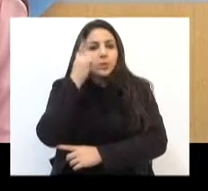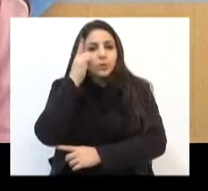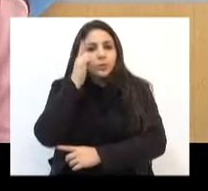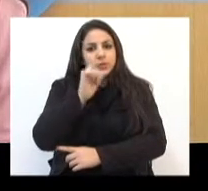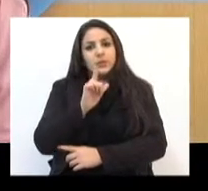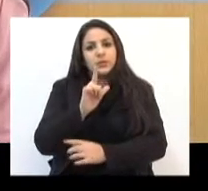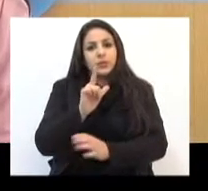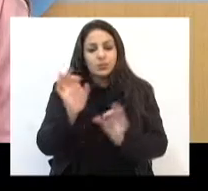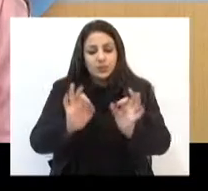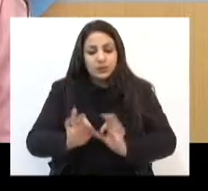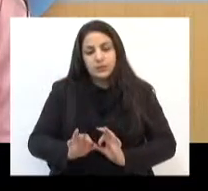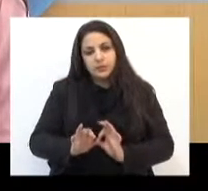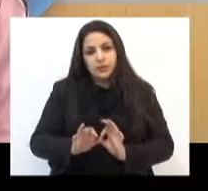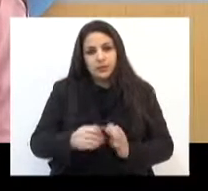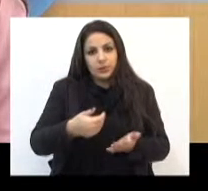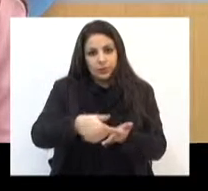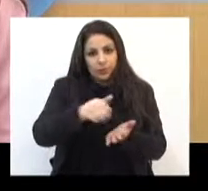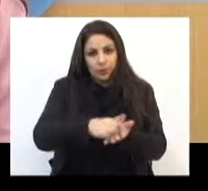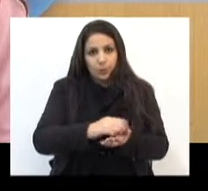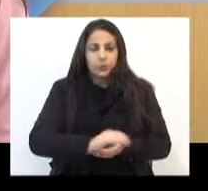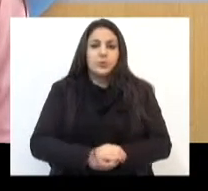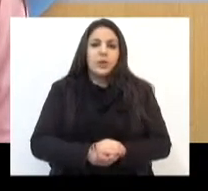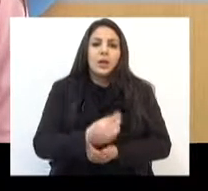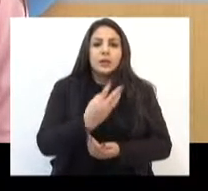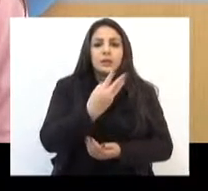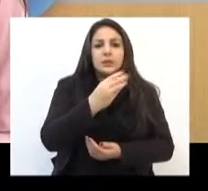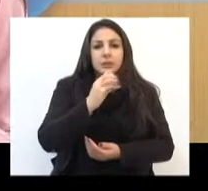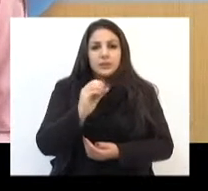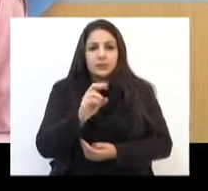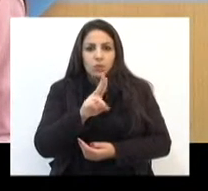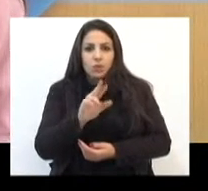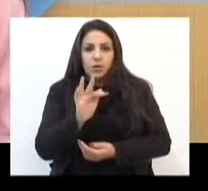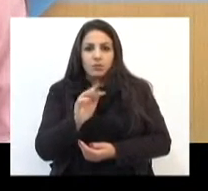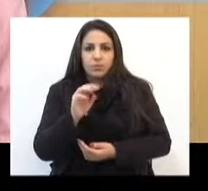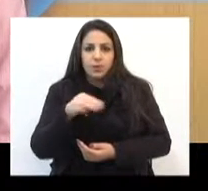para o recolhimento gratuito do óleo é o